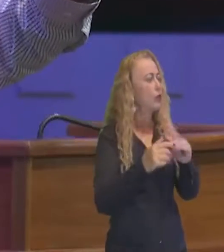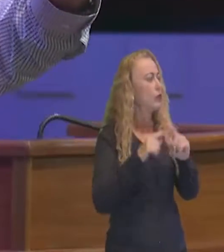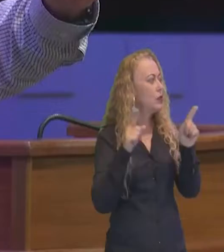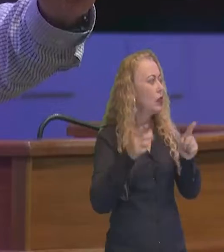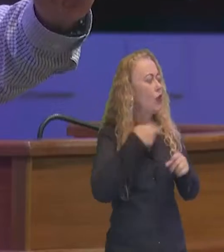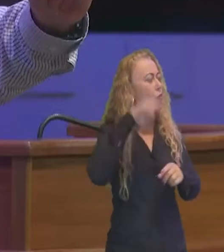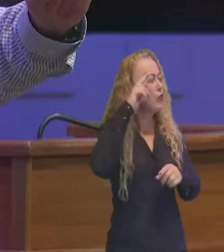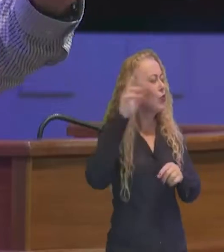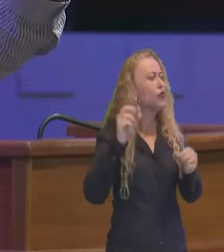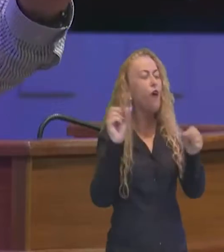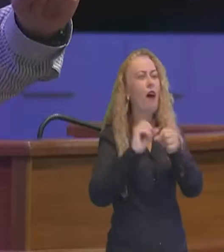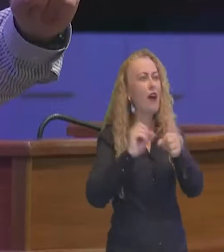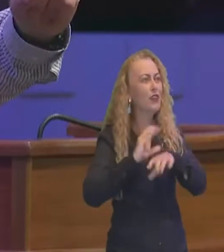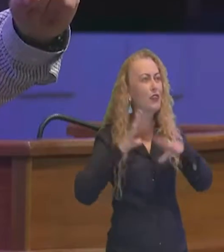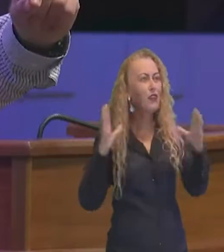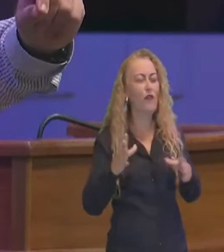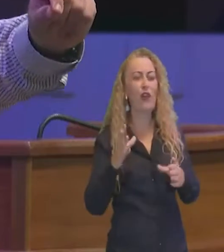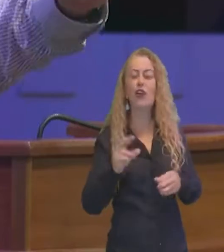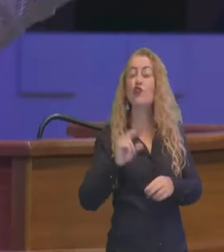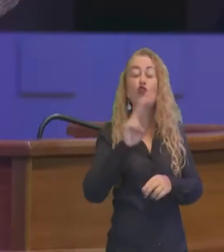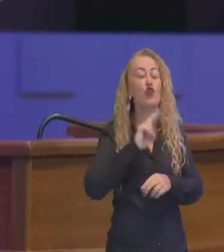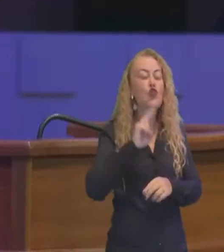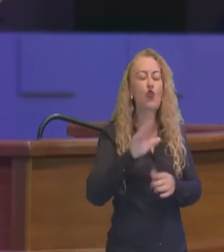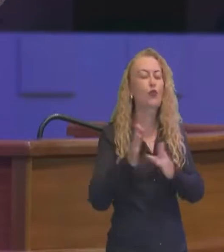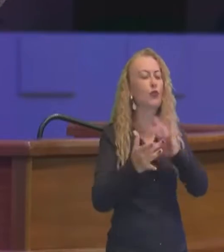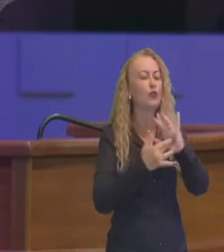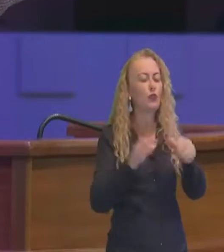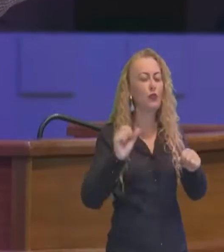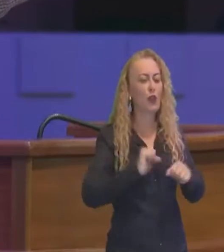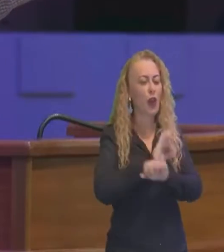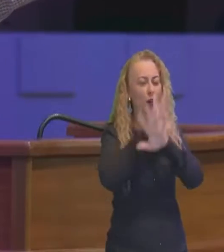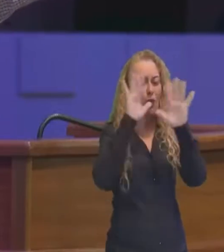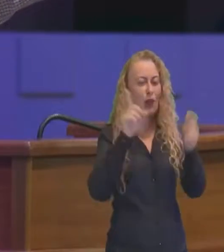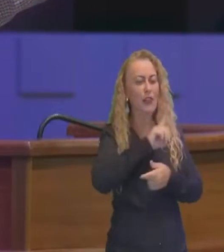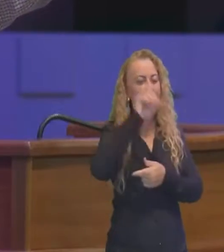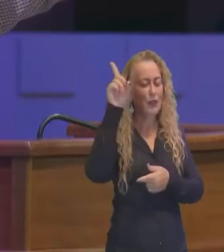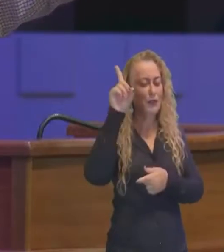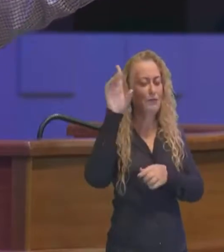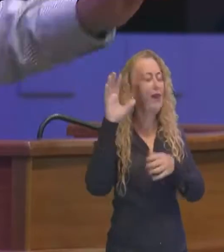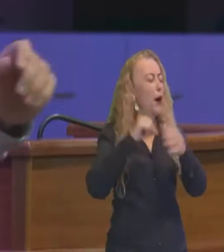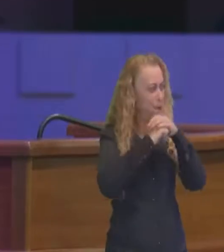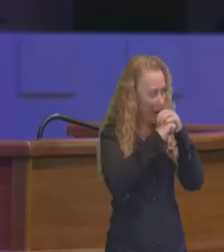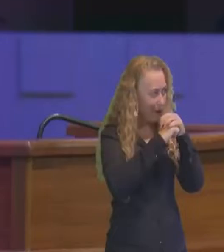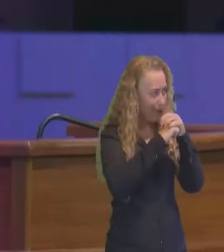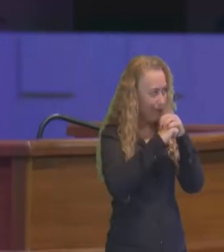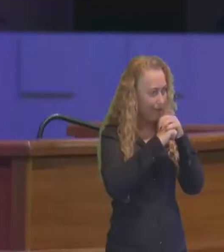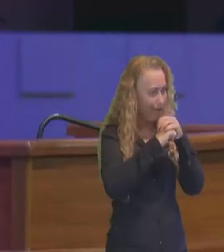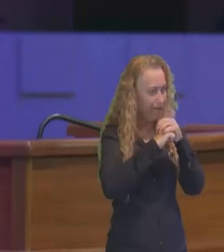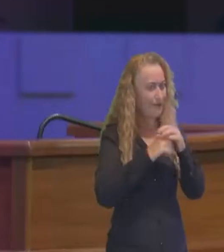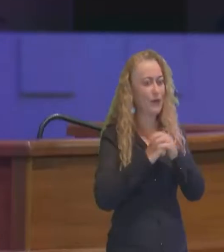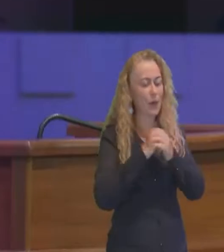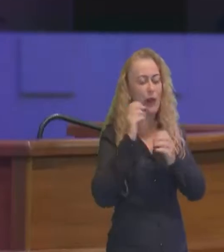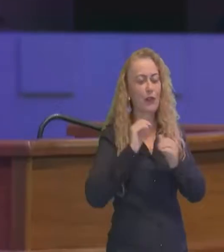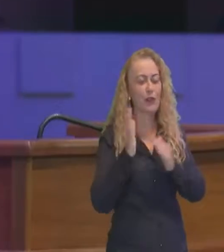vai resolver isso em nome de Jesus, para a glória de Deus. Amém? Louvado seja Deus. Mas queridos,